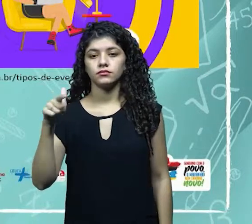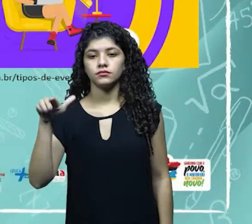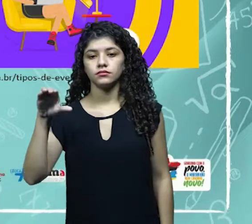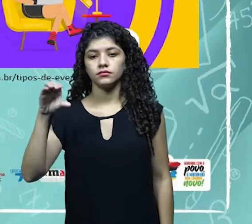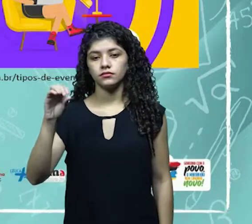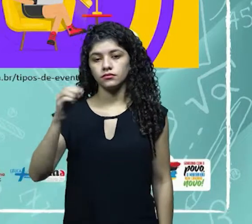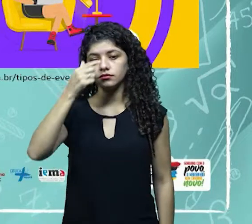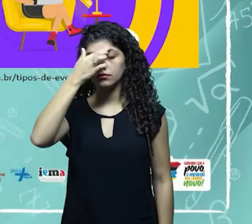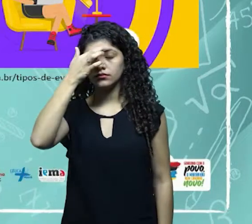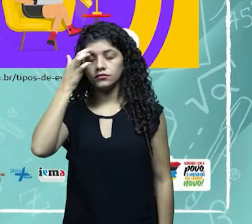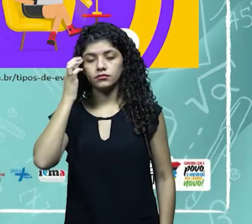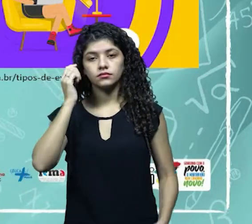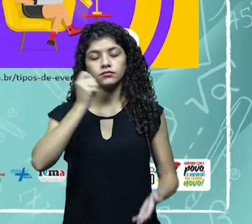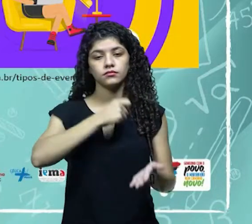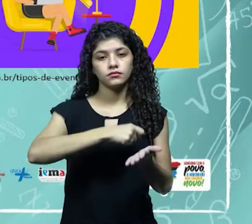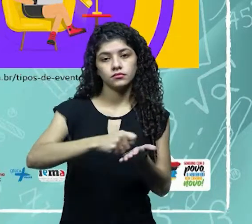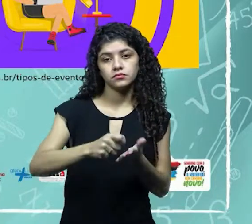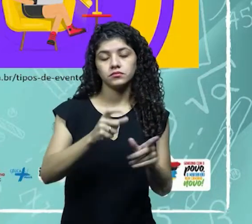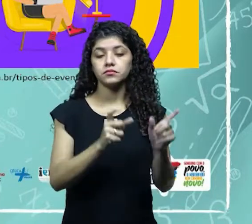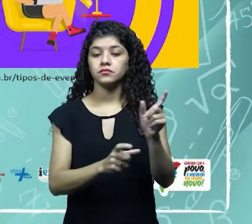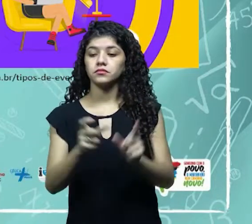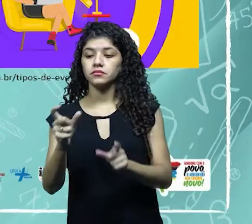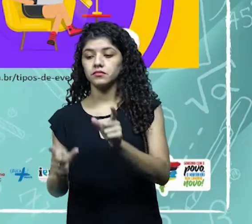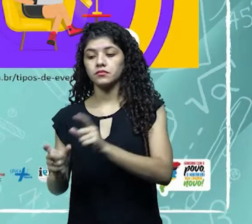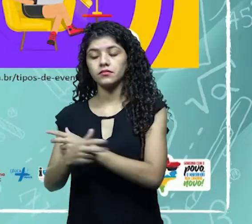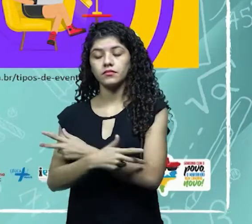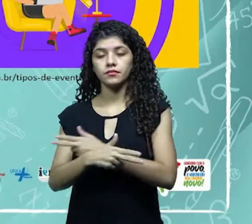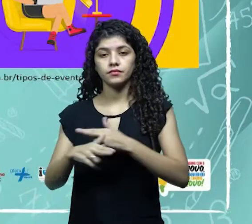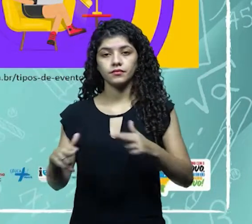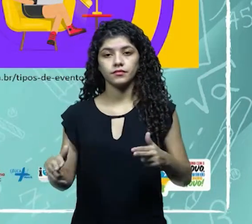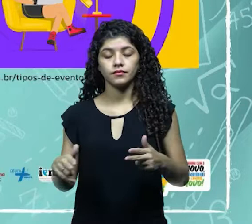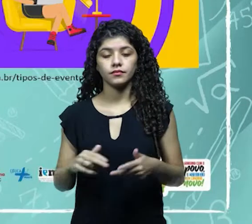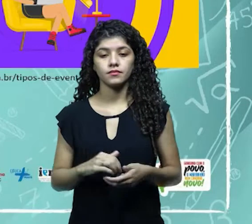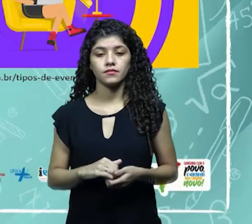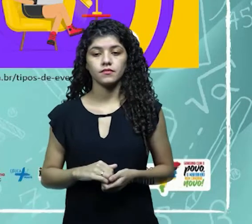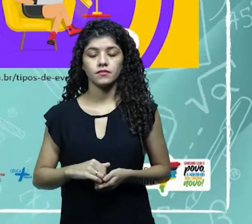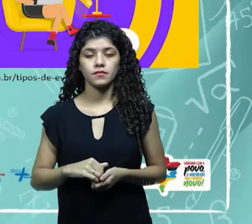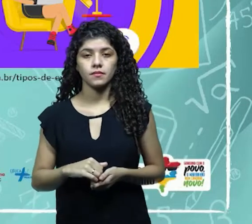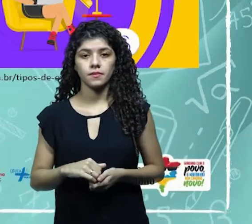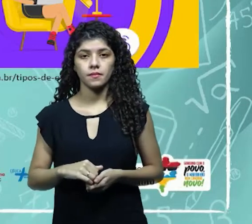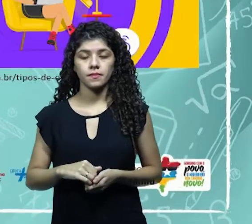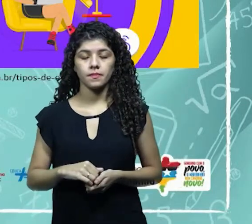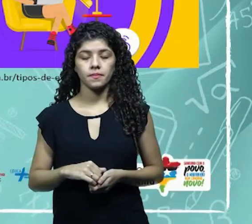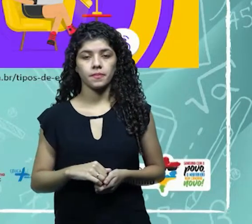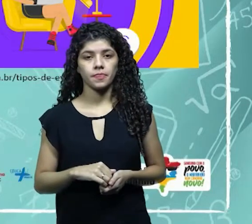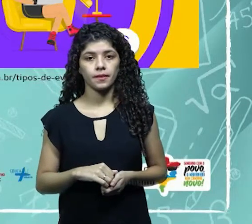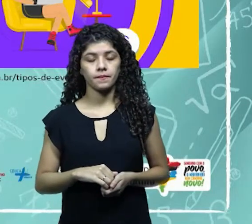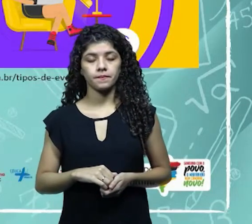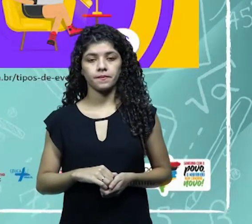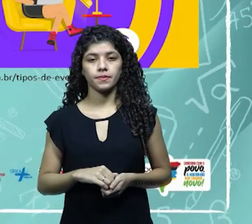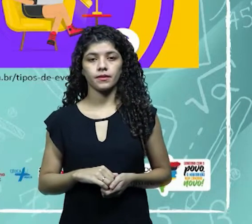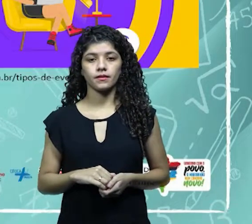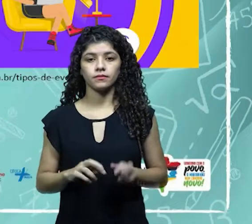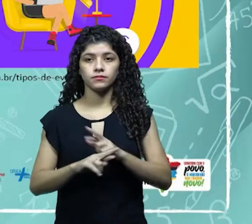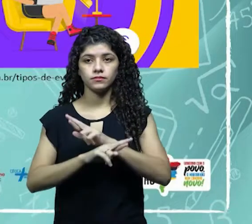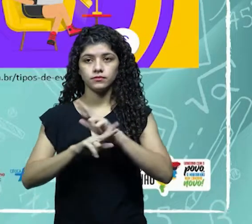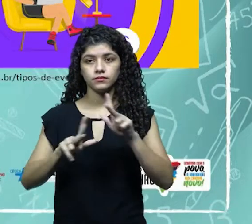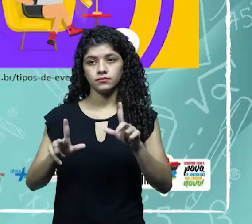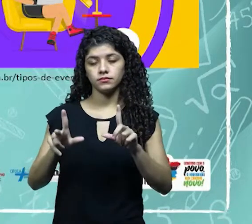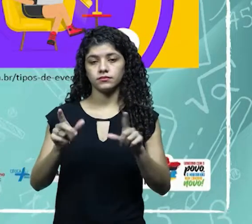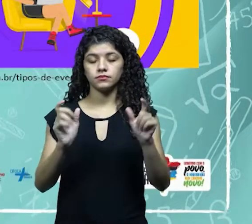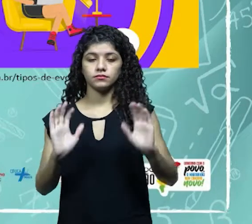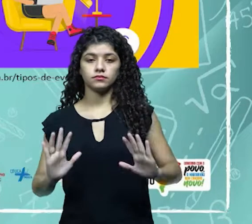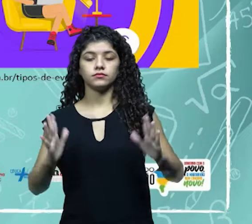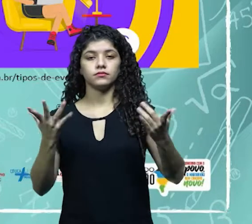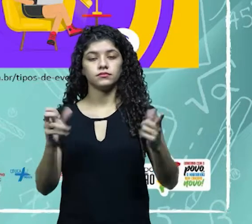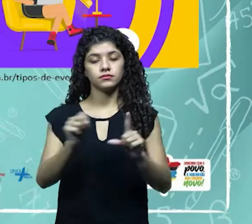que não ela não é definitiva alguns autores classificam de um jeito outros de outras é mais existe